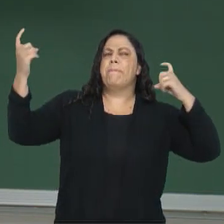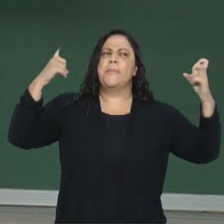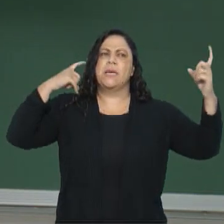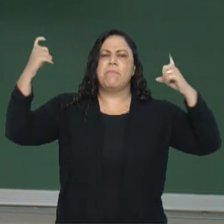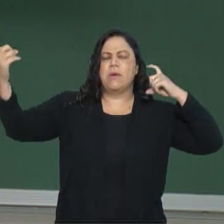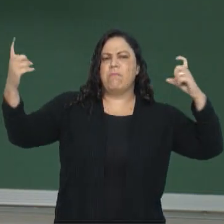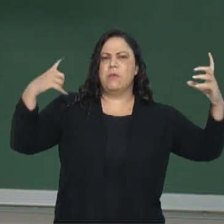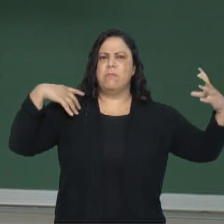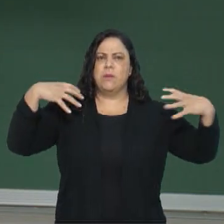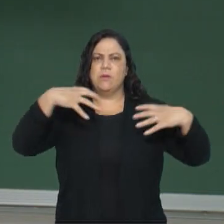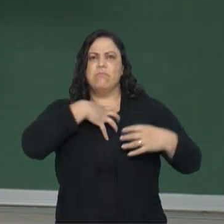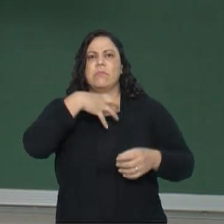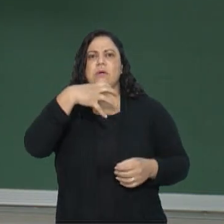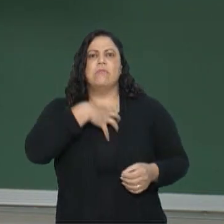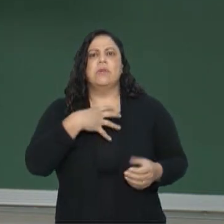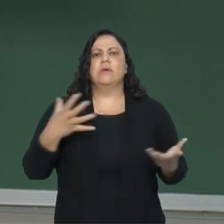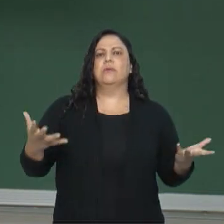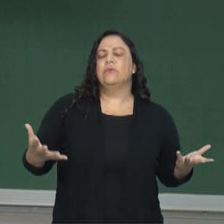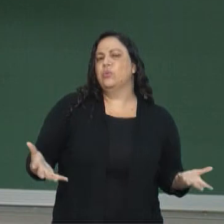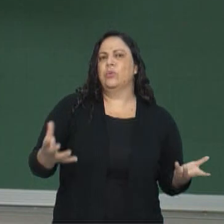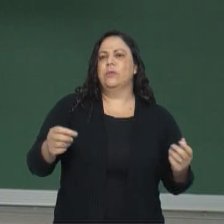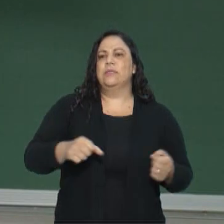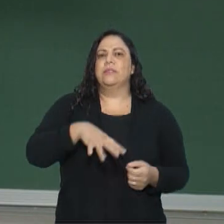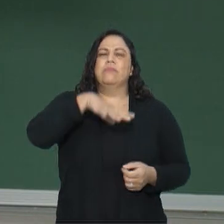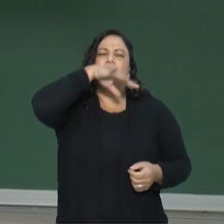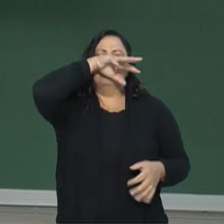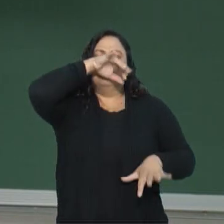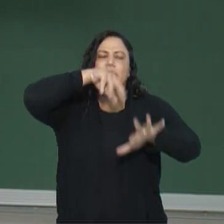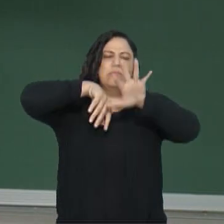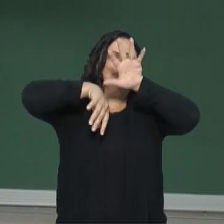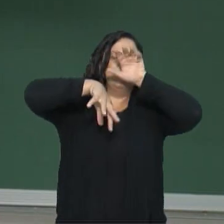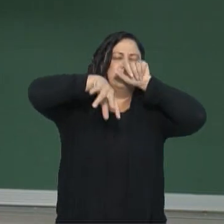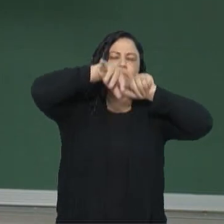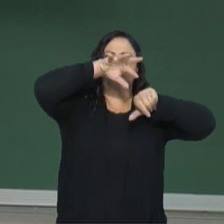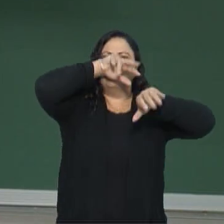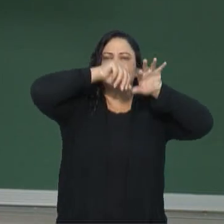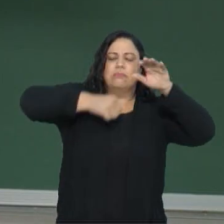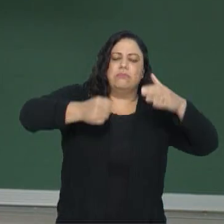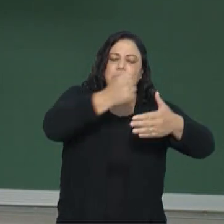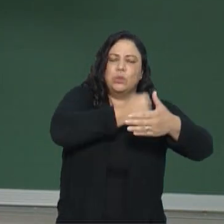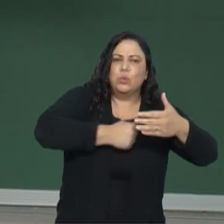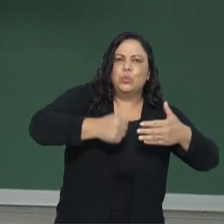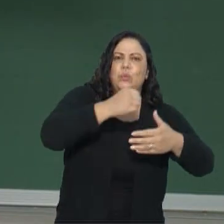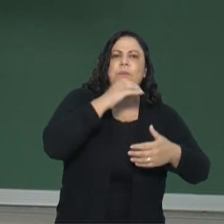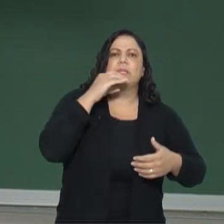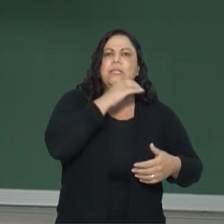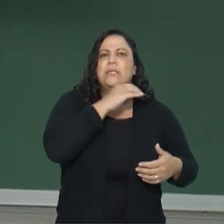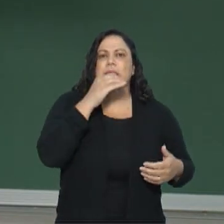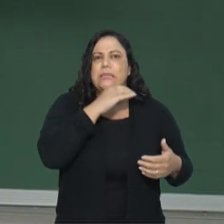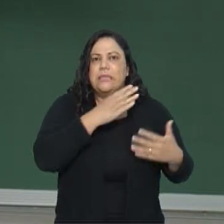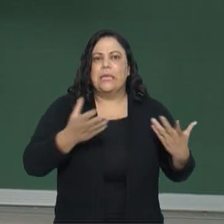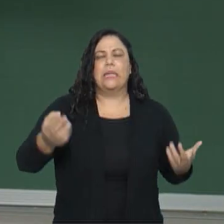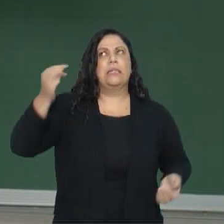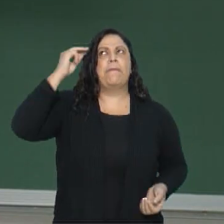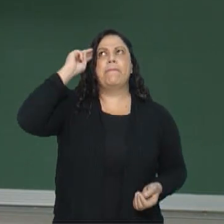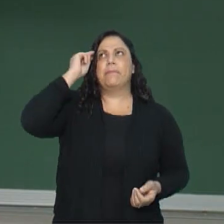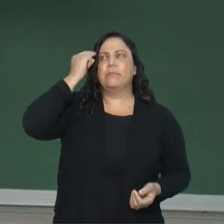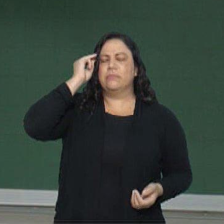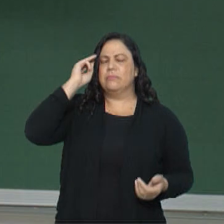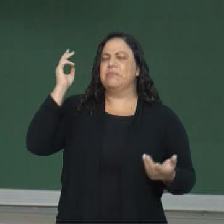me tocou, se a comida está cheirosa, se a comida está muito quente, a memorização, né?